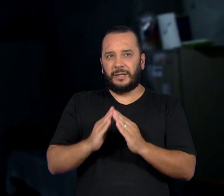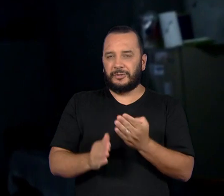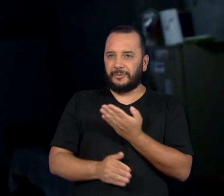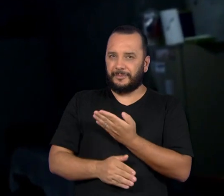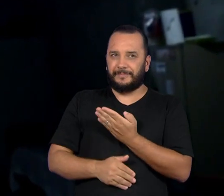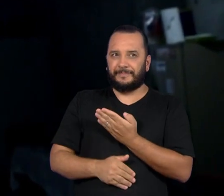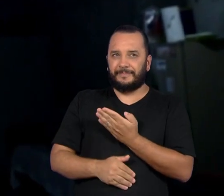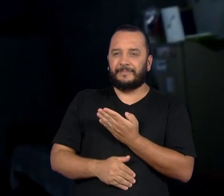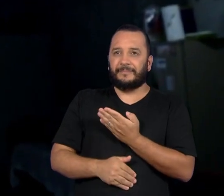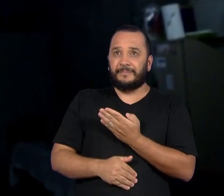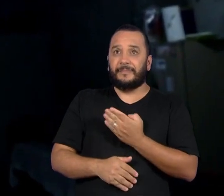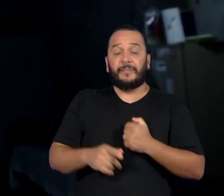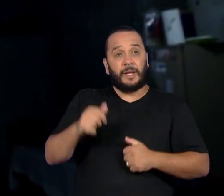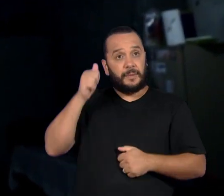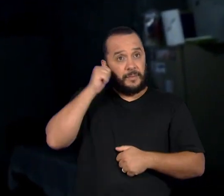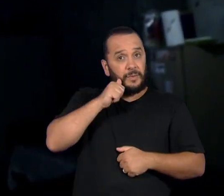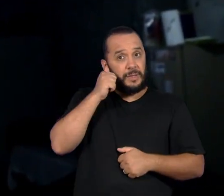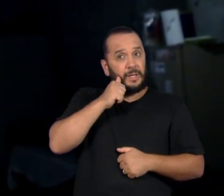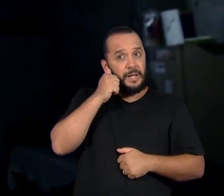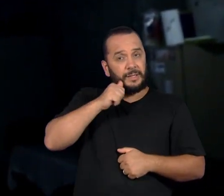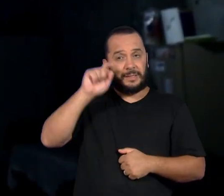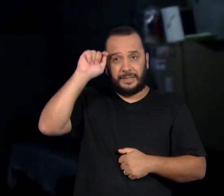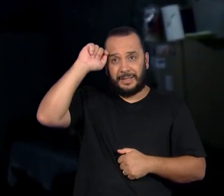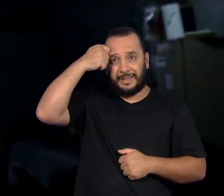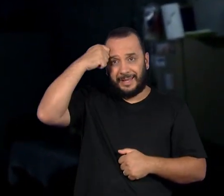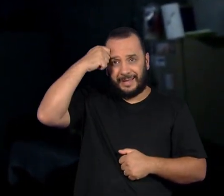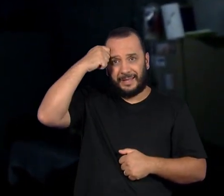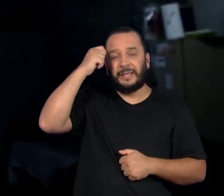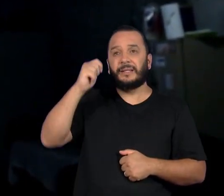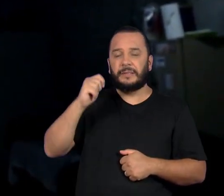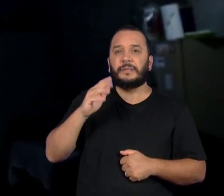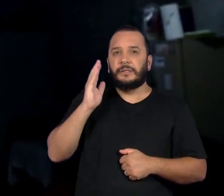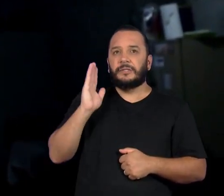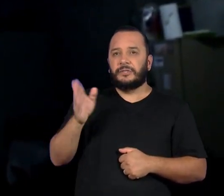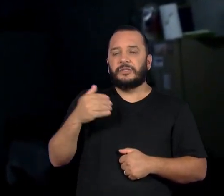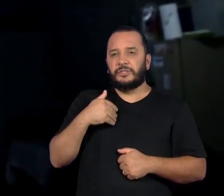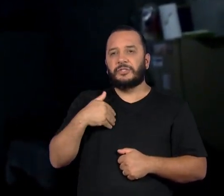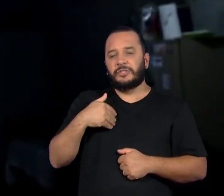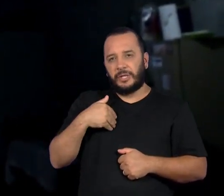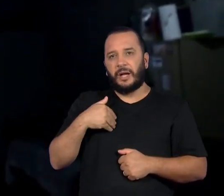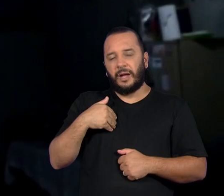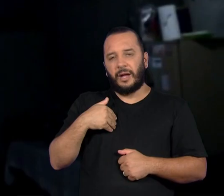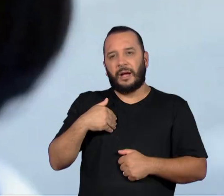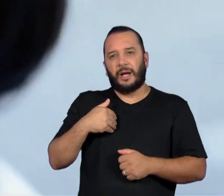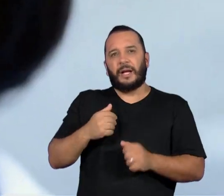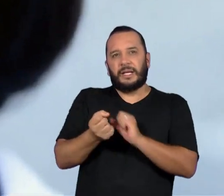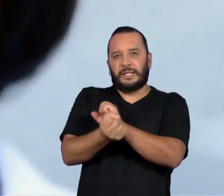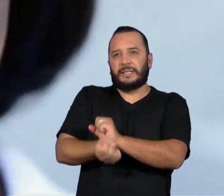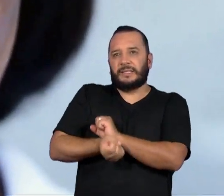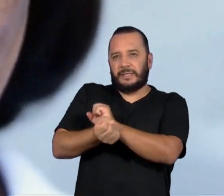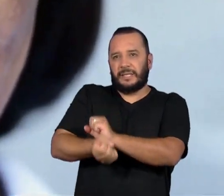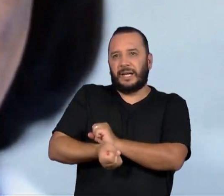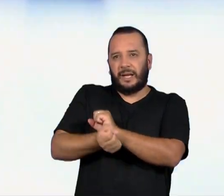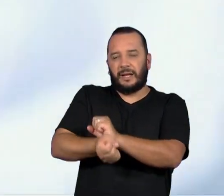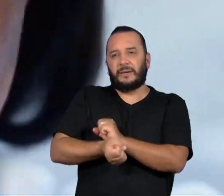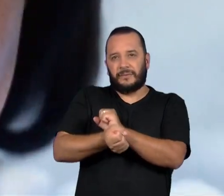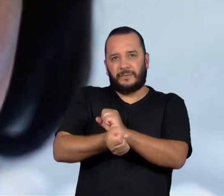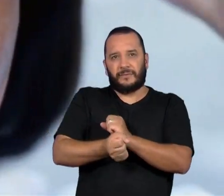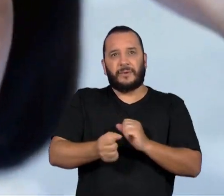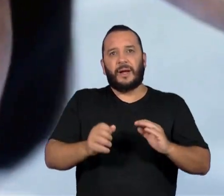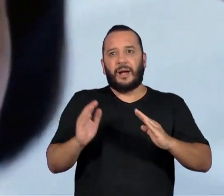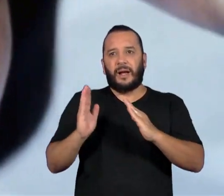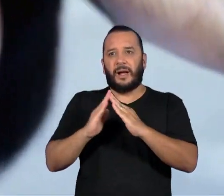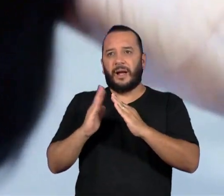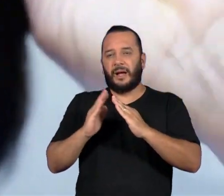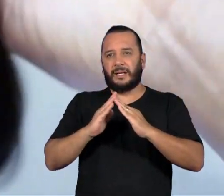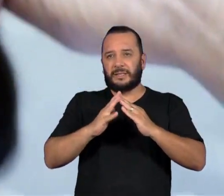Mucamas eram as mulheres negras trazidas para serem escravas de estimação das sinhás. Elas cuidavam do serviço doméstico da casa